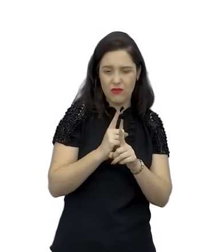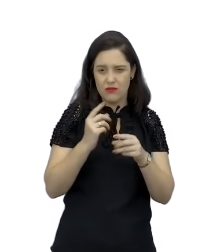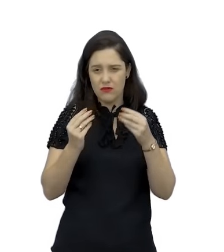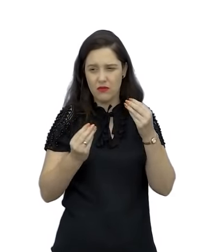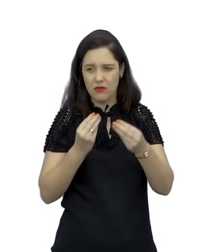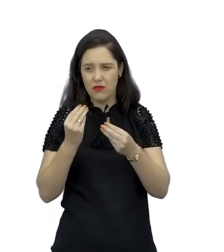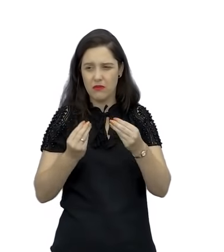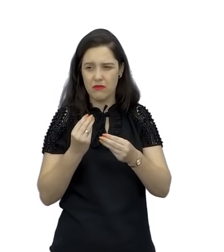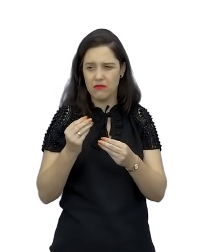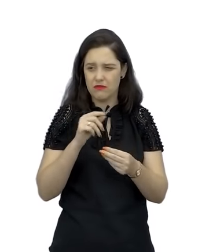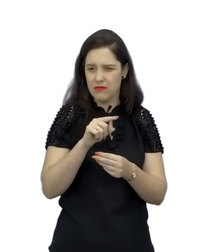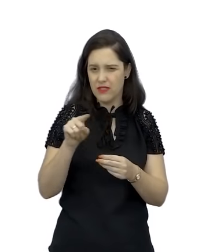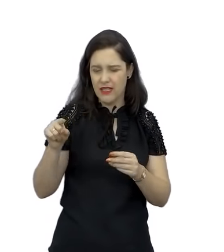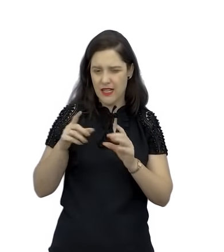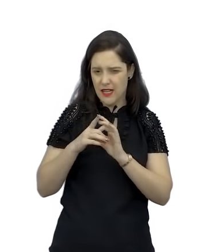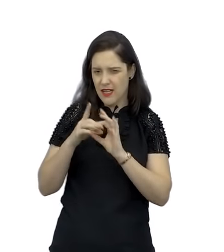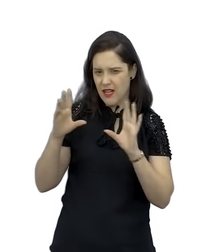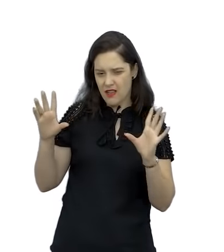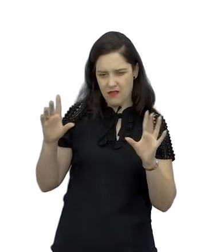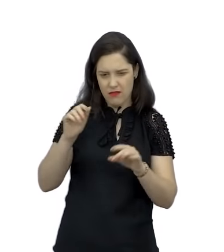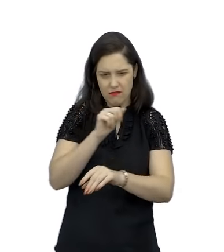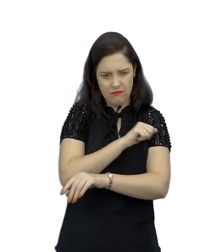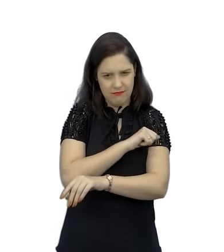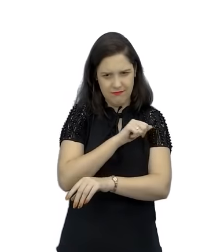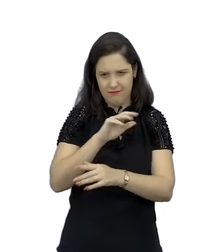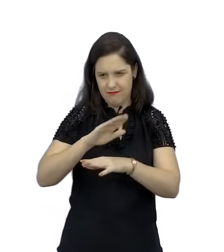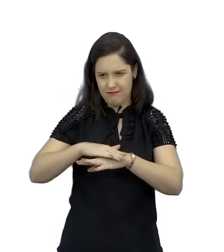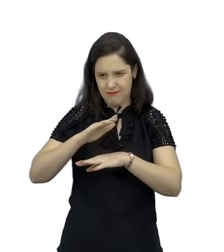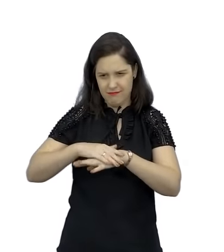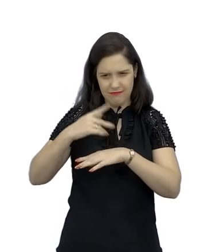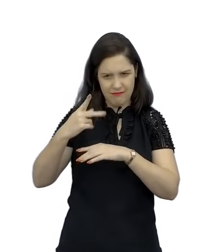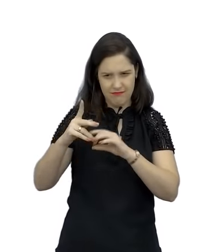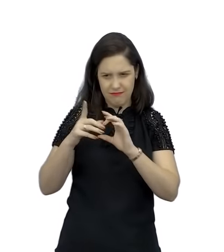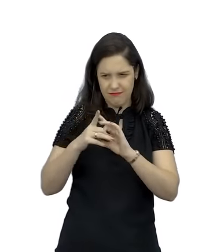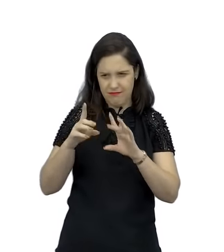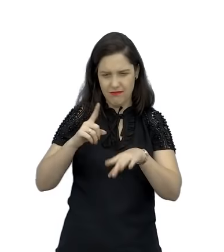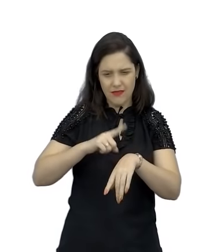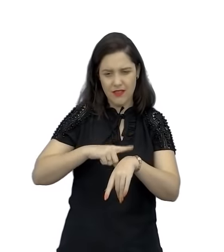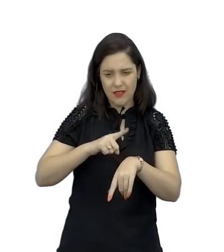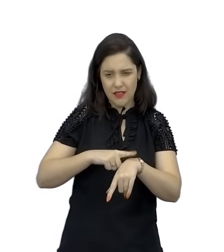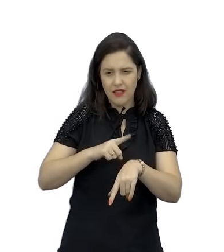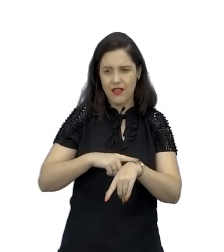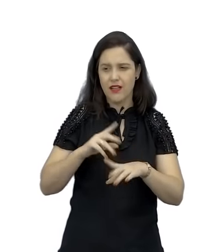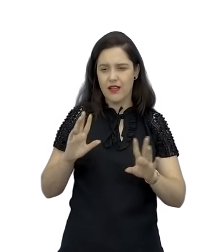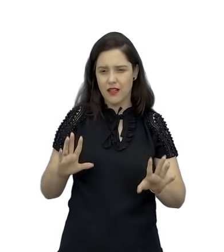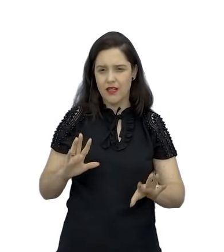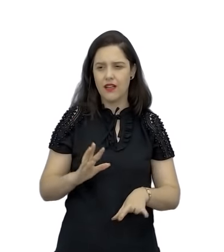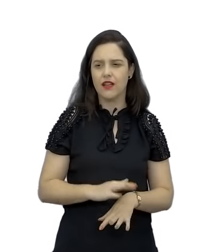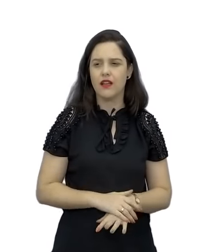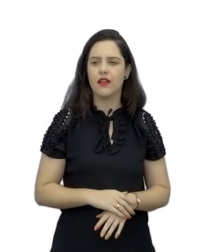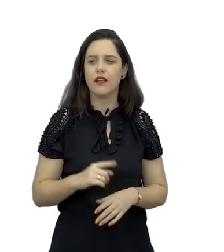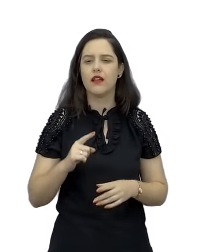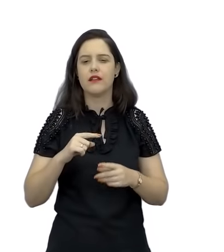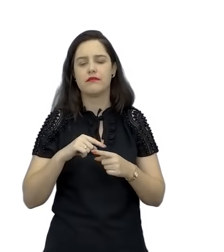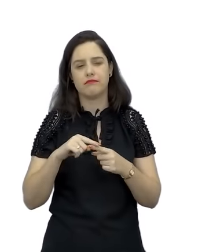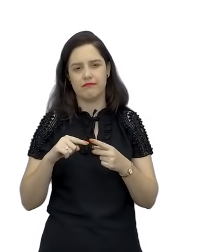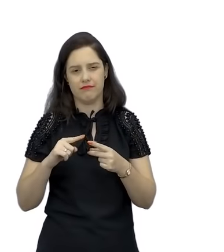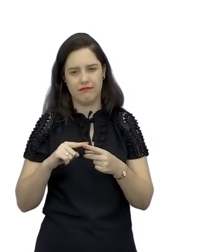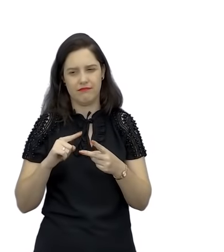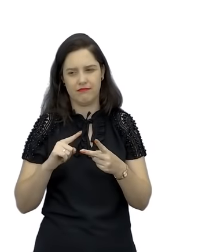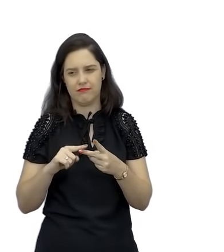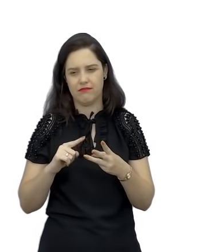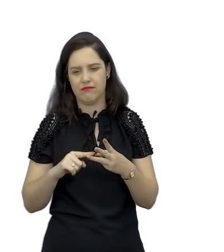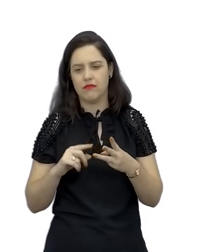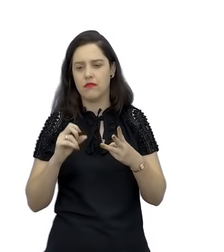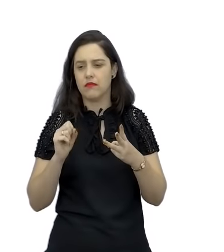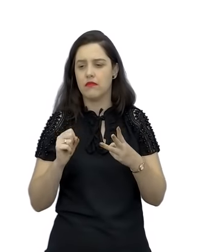alunos à vontade para resolver e deem o tempo. E nós temos aí 3 problemas, não que eu precise dar os 3 problemas. Eu posso só